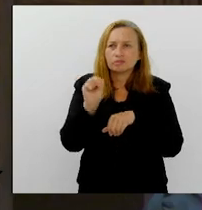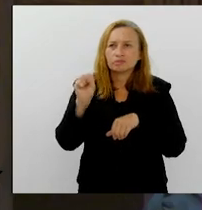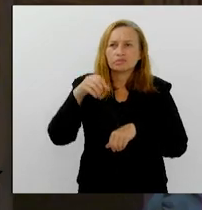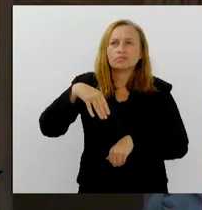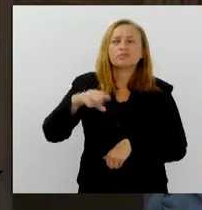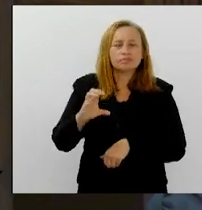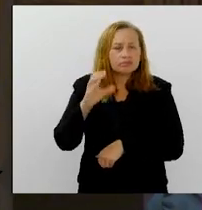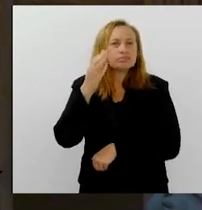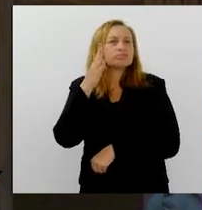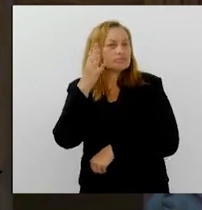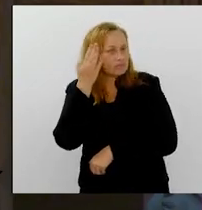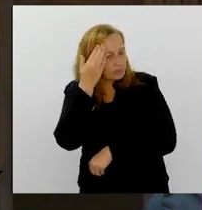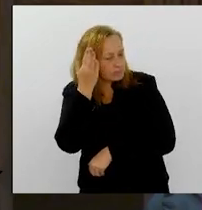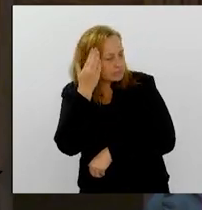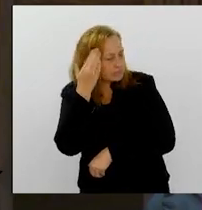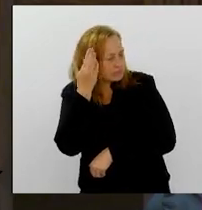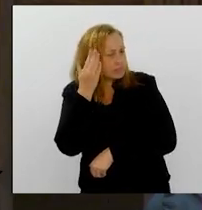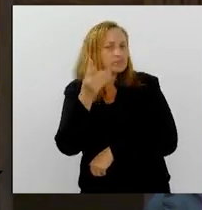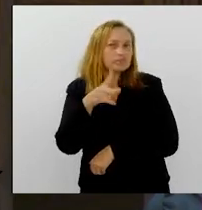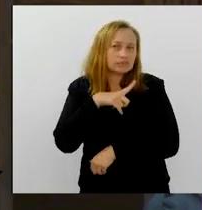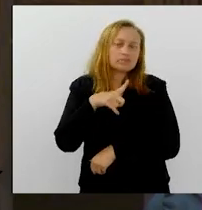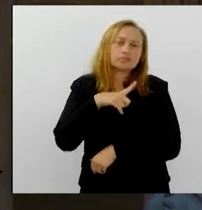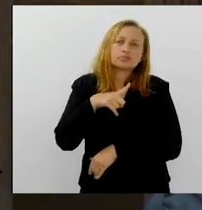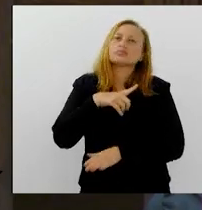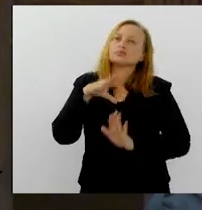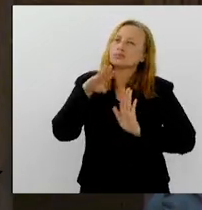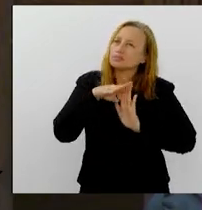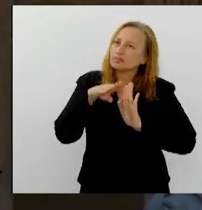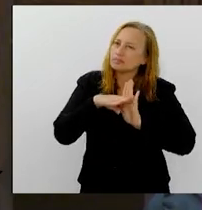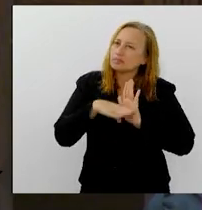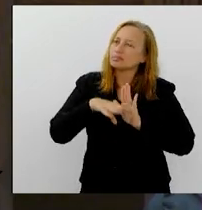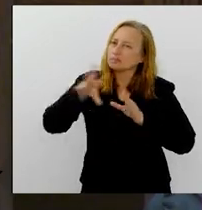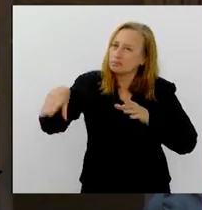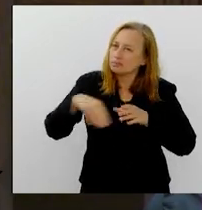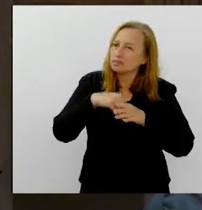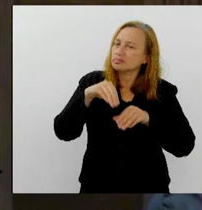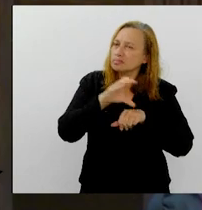disso, tem a sua gênese nessa Constituinte de